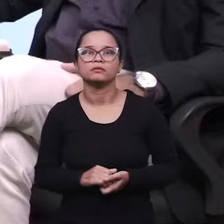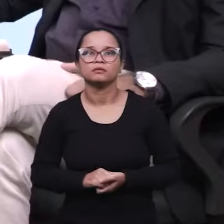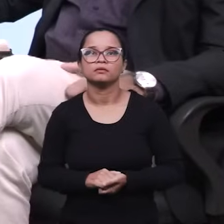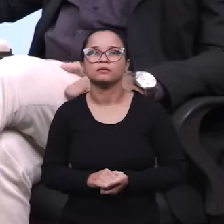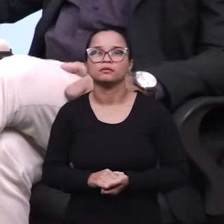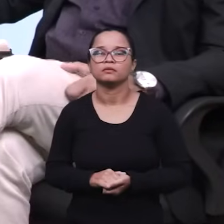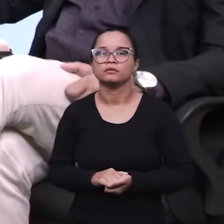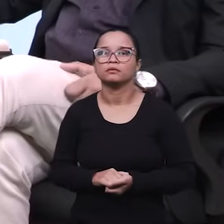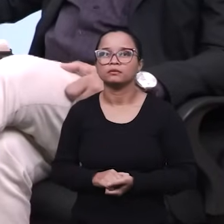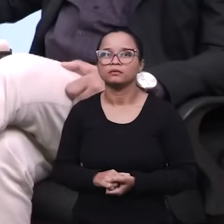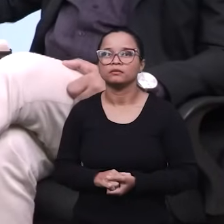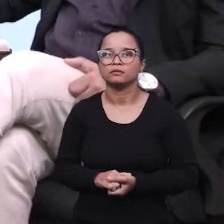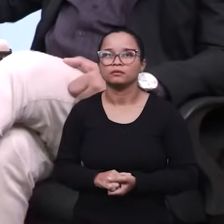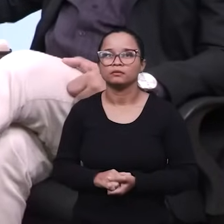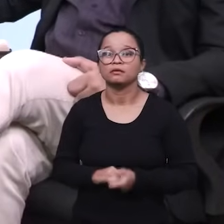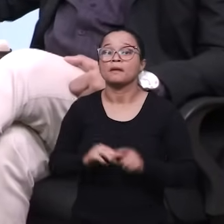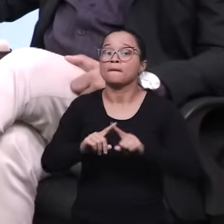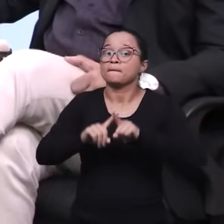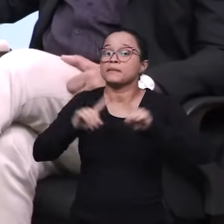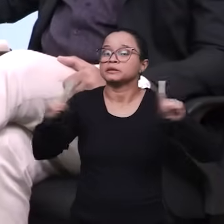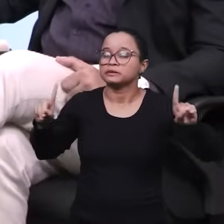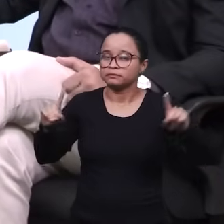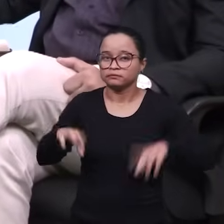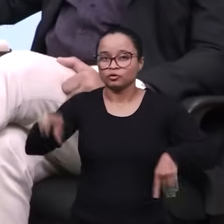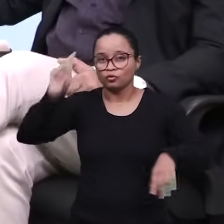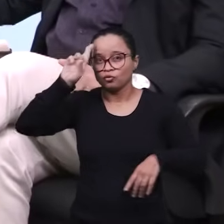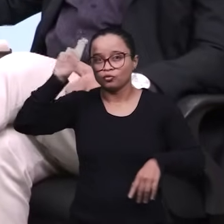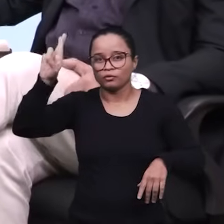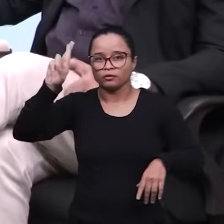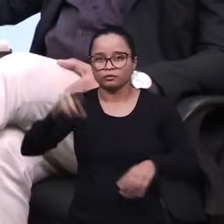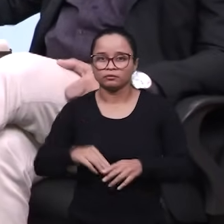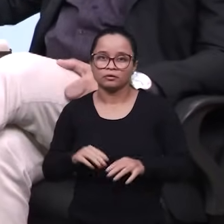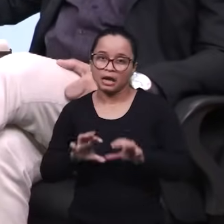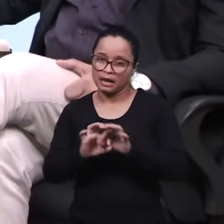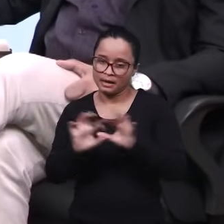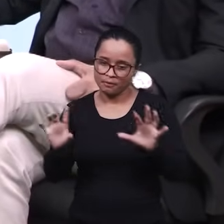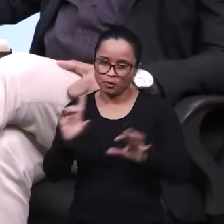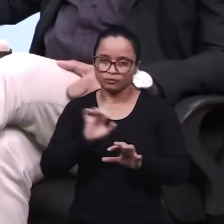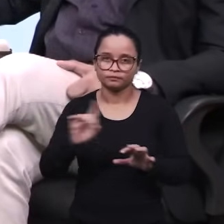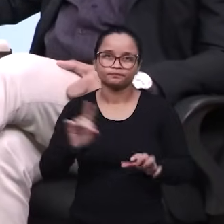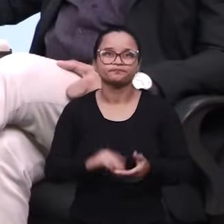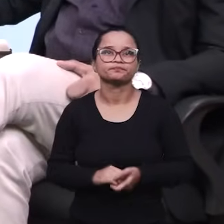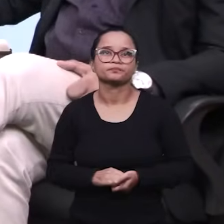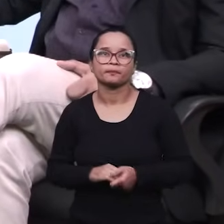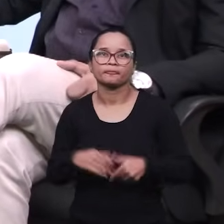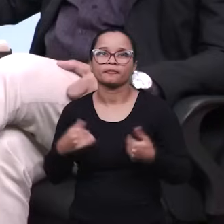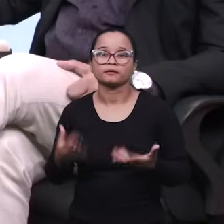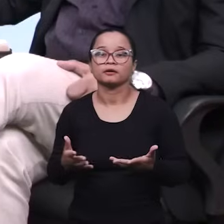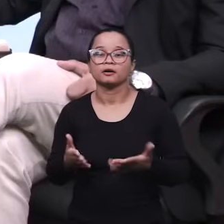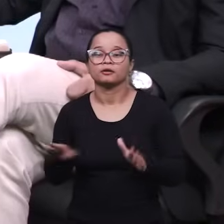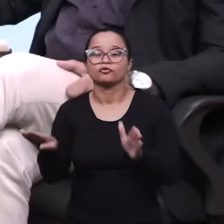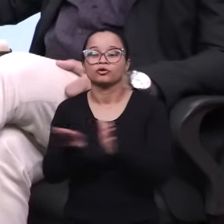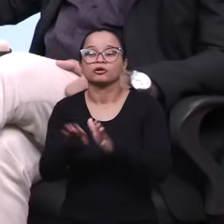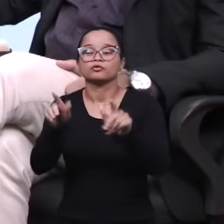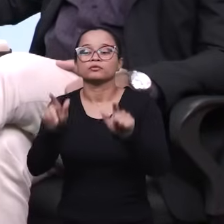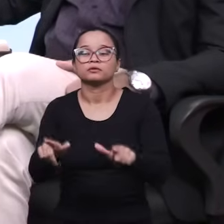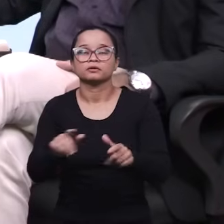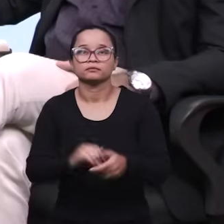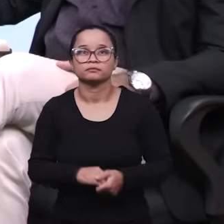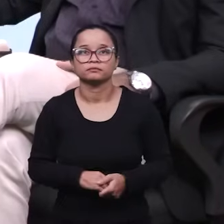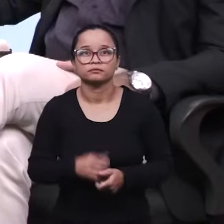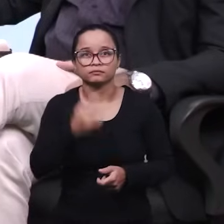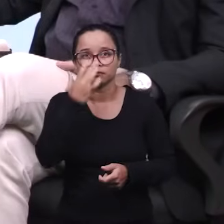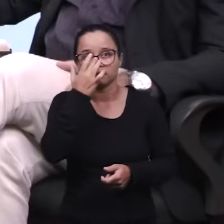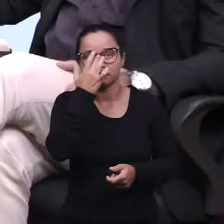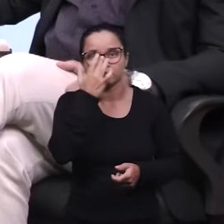era Bitínia. Mas o Senhor não permitiu. E eles chegaram na localidade mais